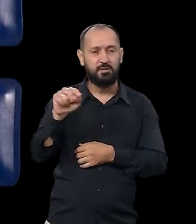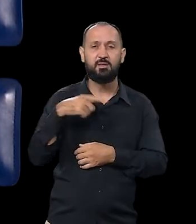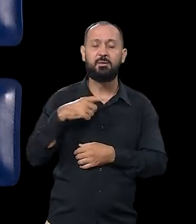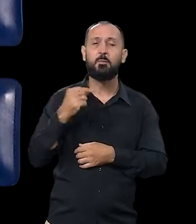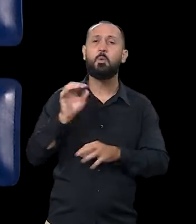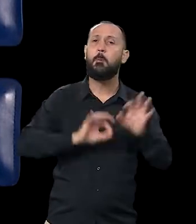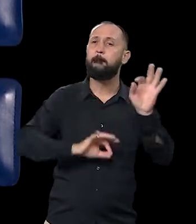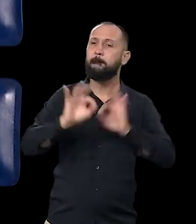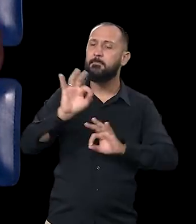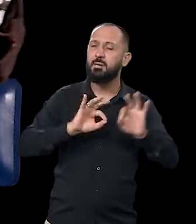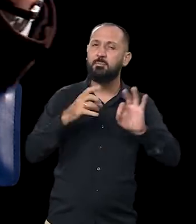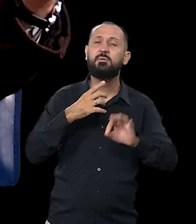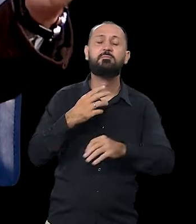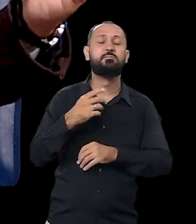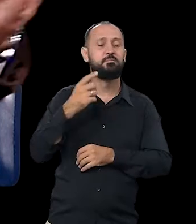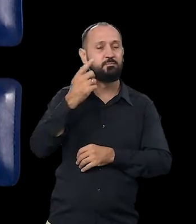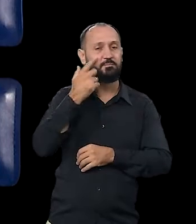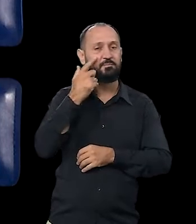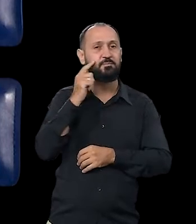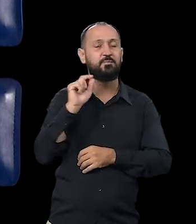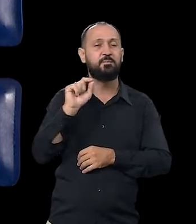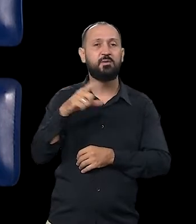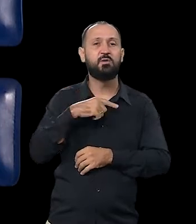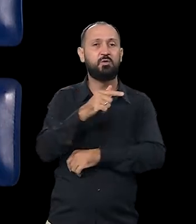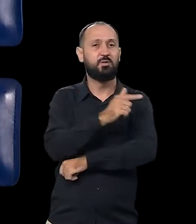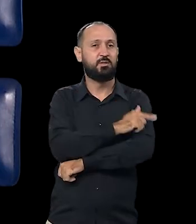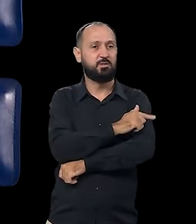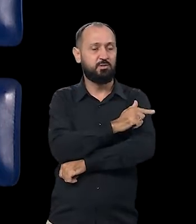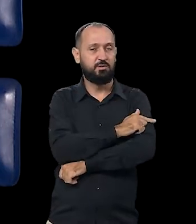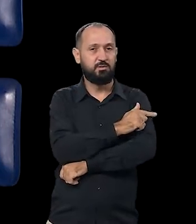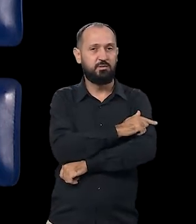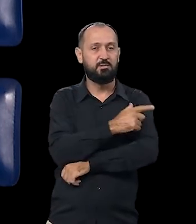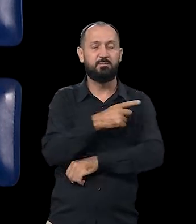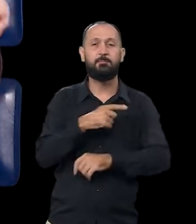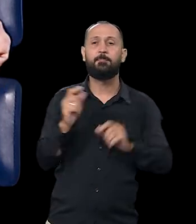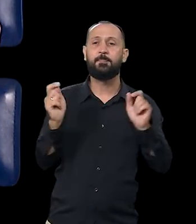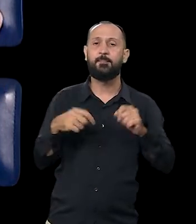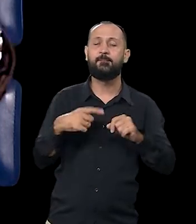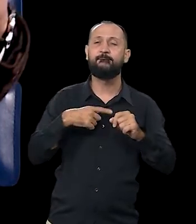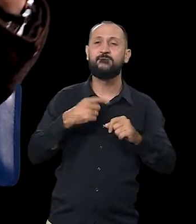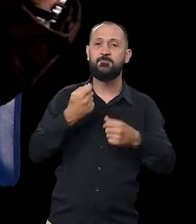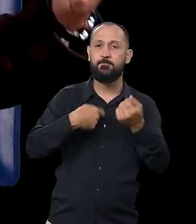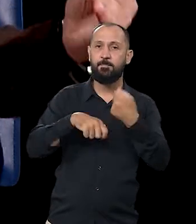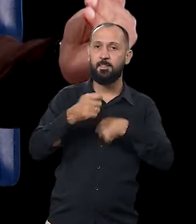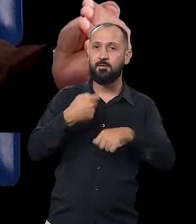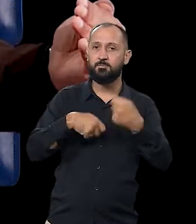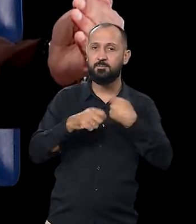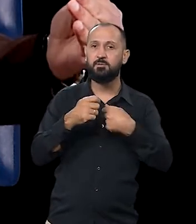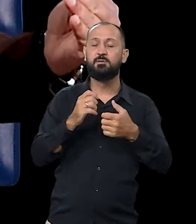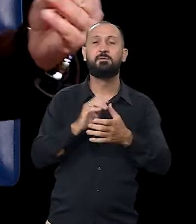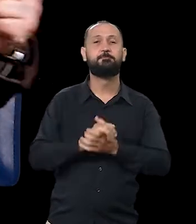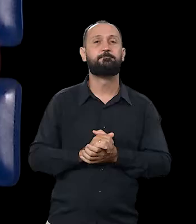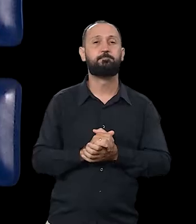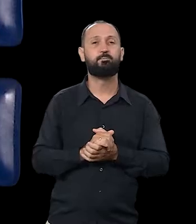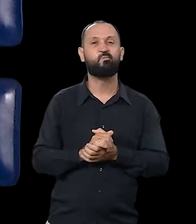diferenciado, muito preparado do ponto de vista de gestão, muito preparado do ponto de vista de